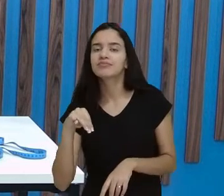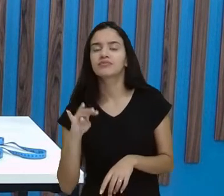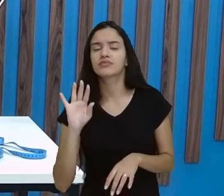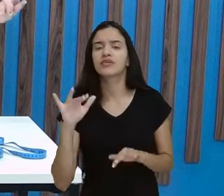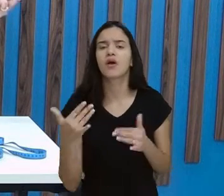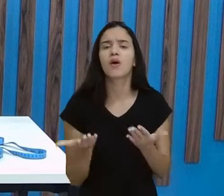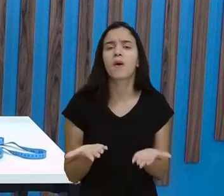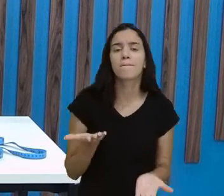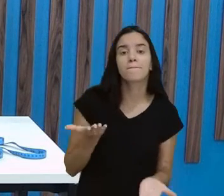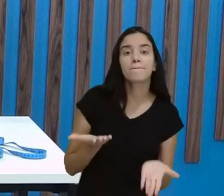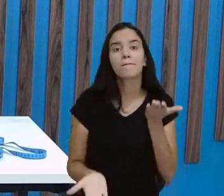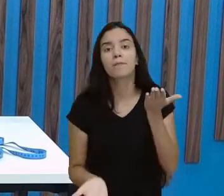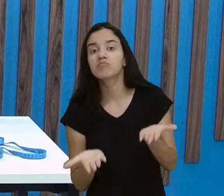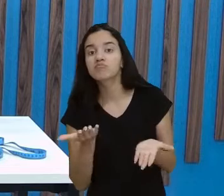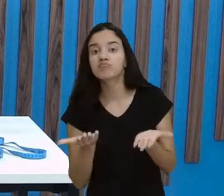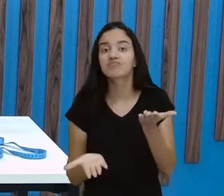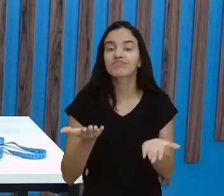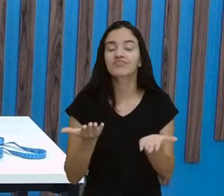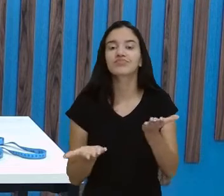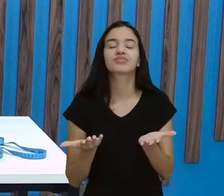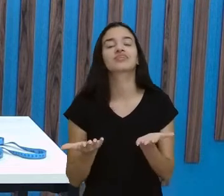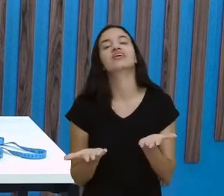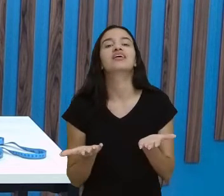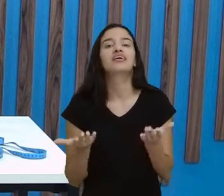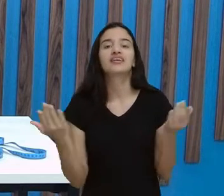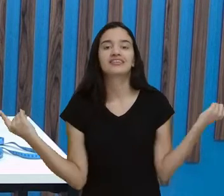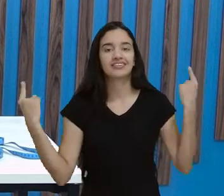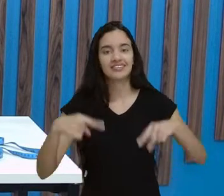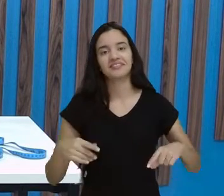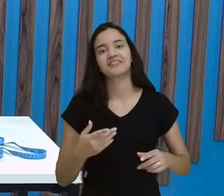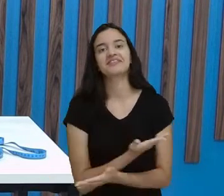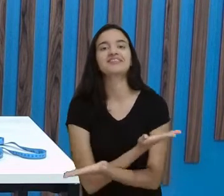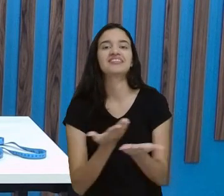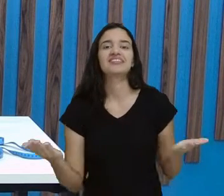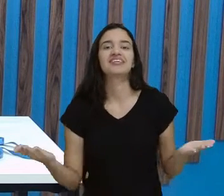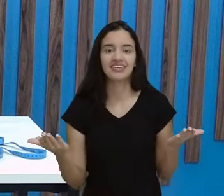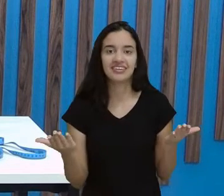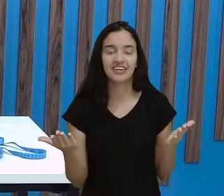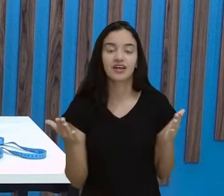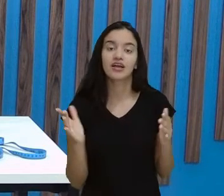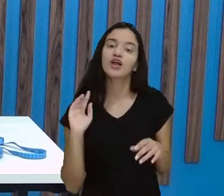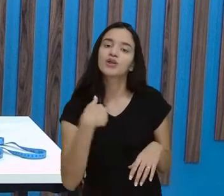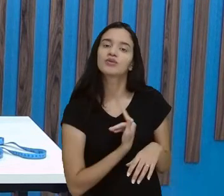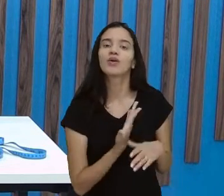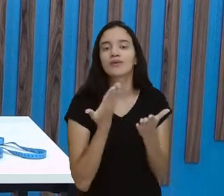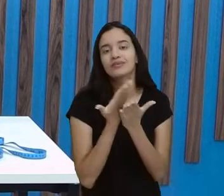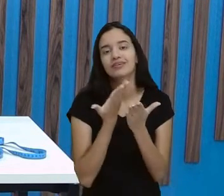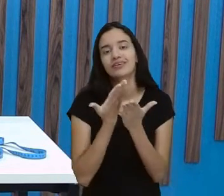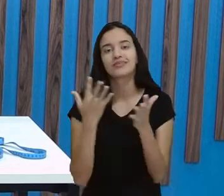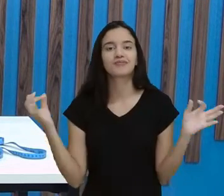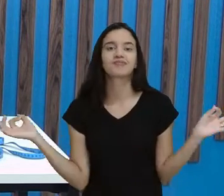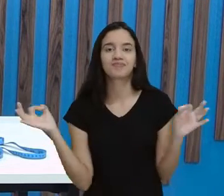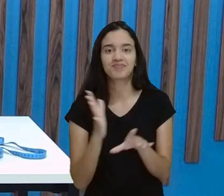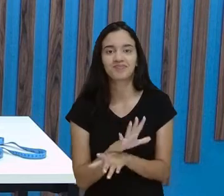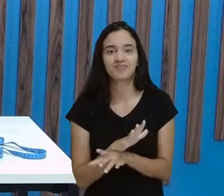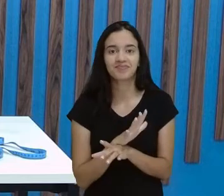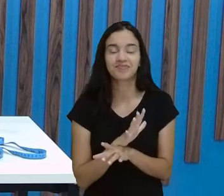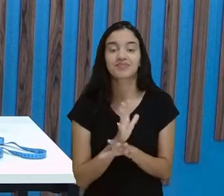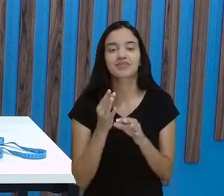centímetros um tem a mais que o outro? Fica o desafio lançado para vocês. Nossa aula vai se encerrando por